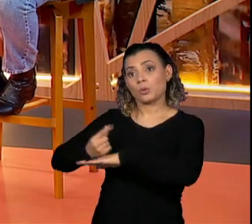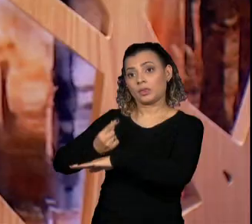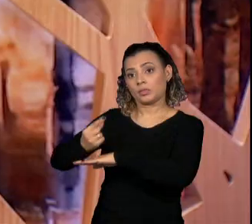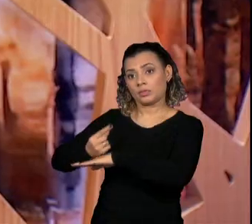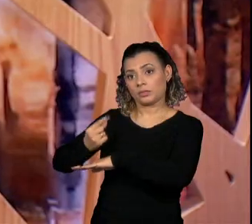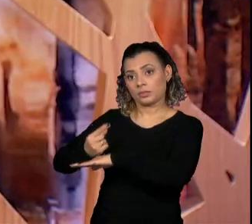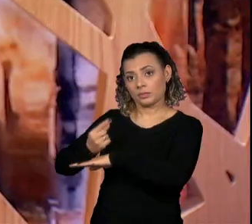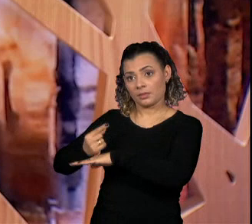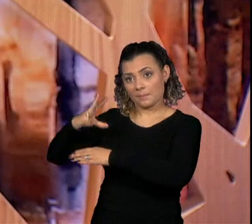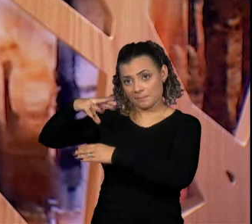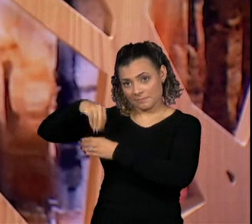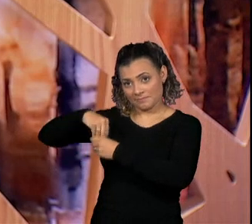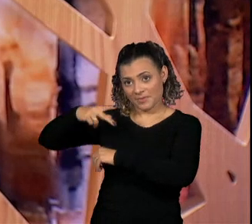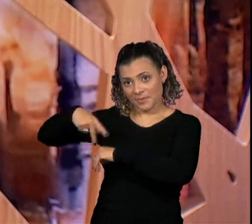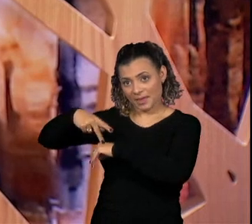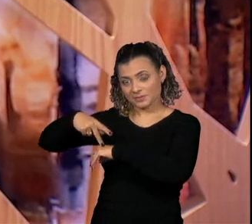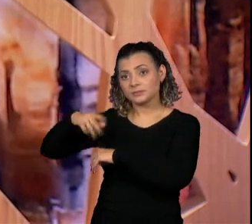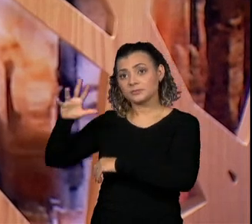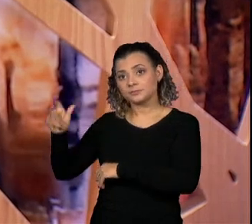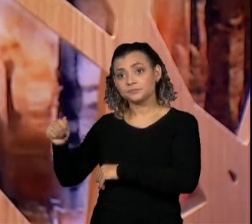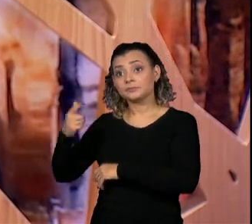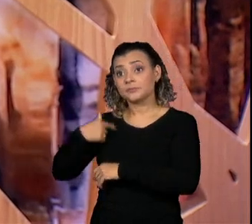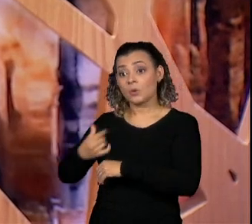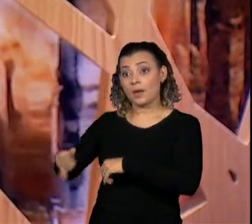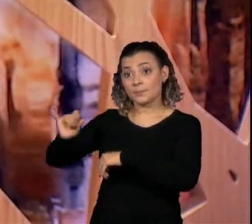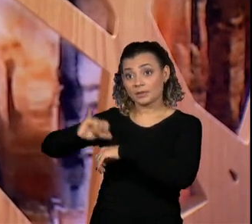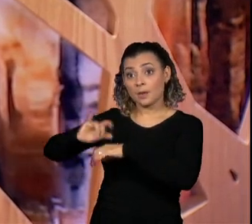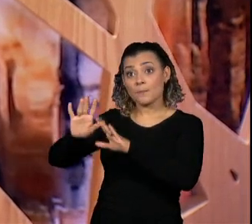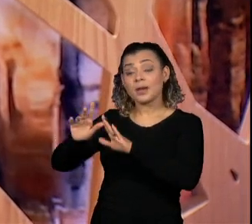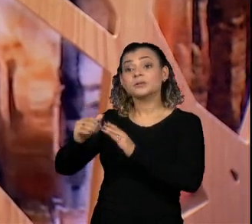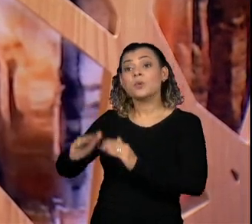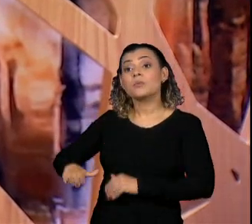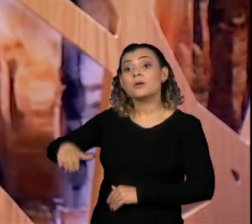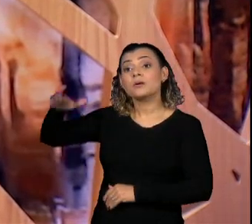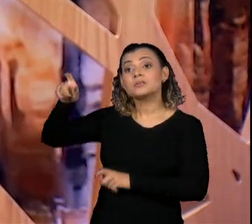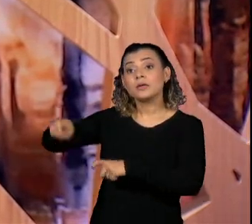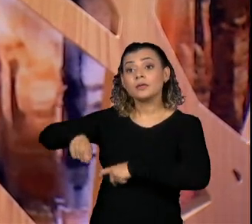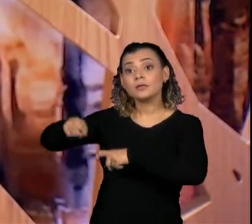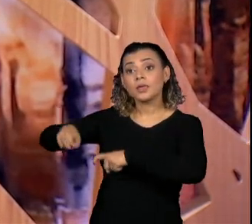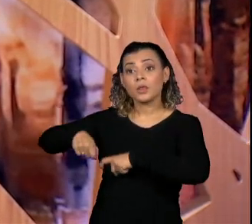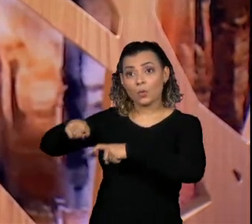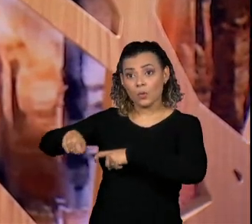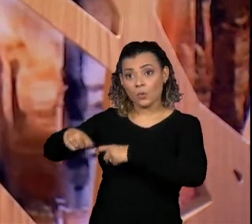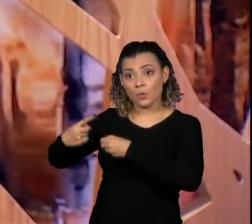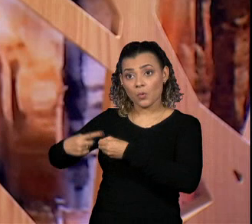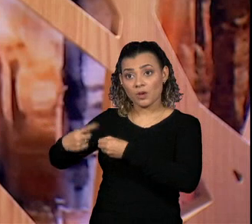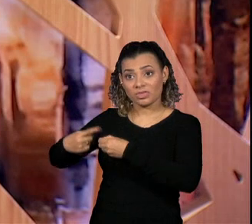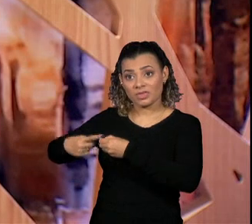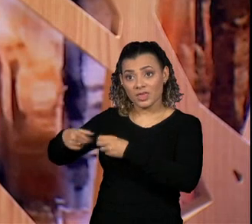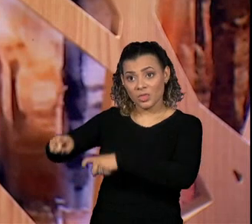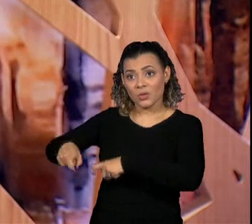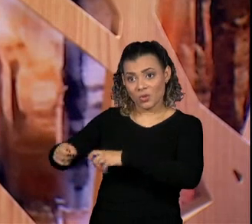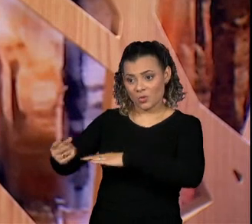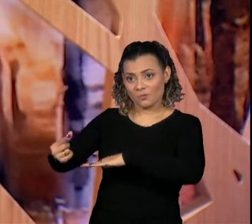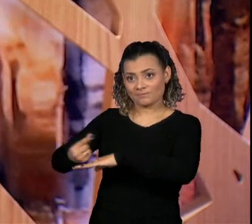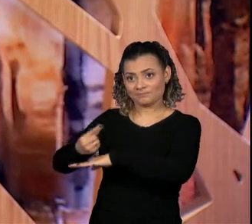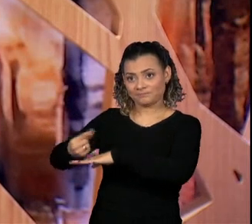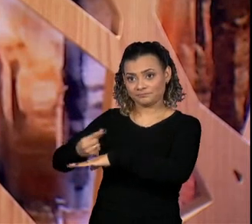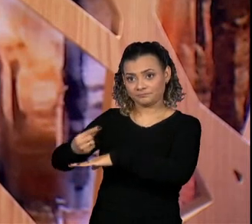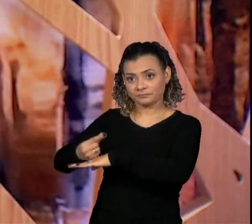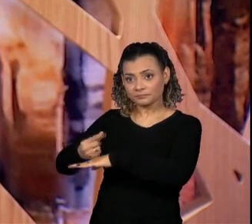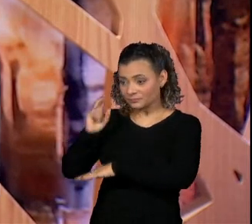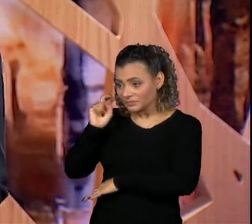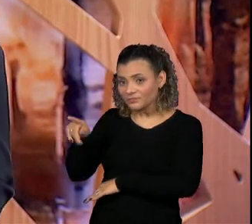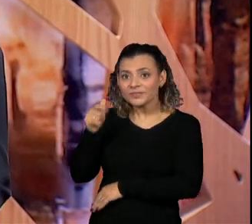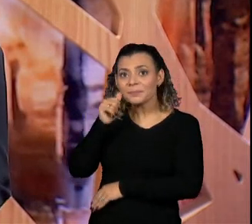passei a minha adolescência em Bissau, capital, mas eu cresci no interior, na roça. Então, muitas imagens, as